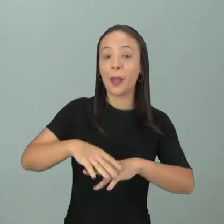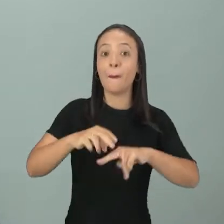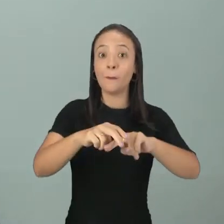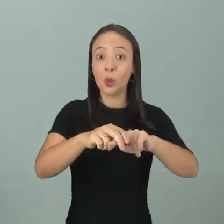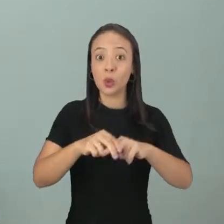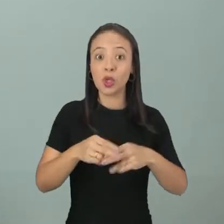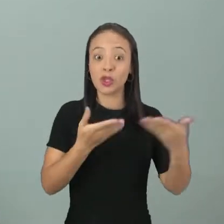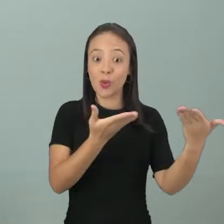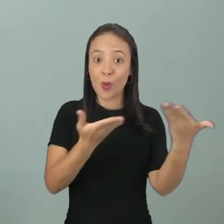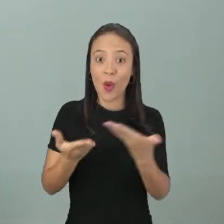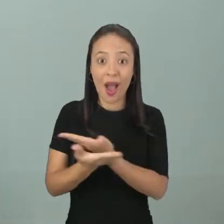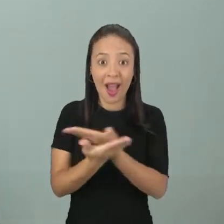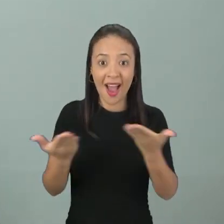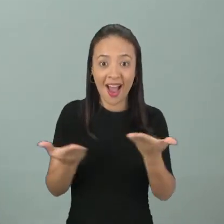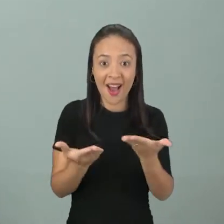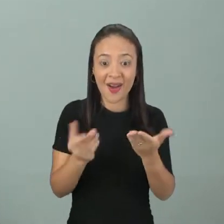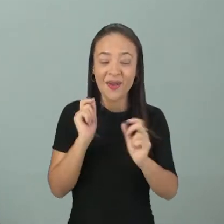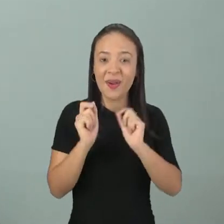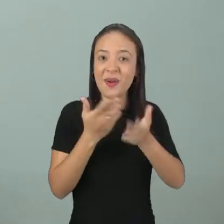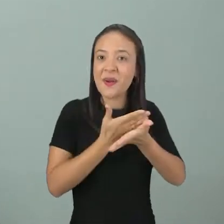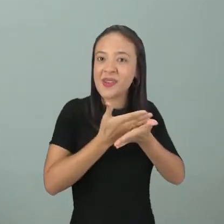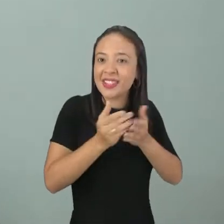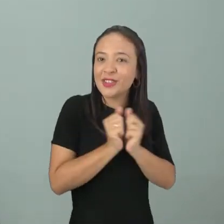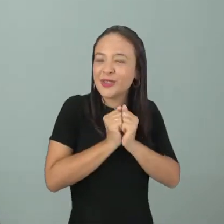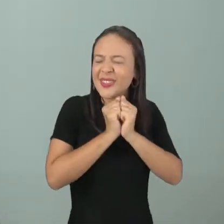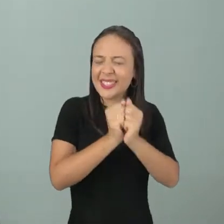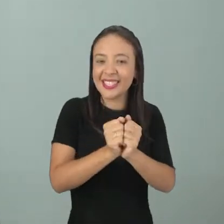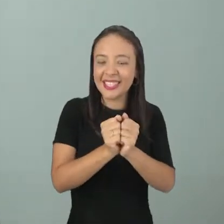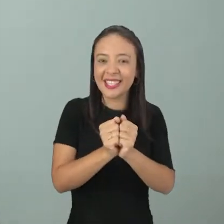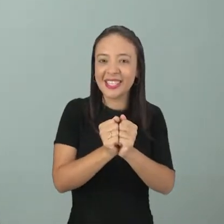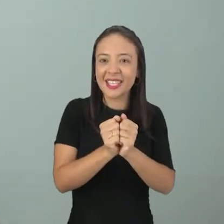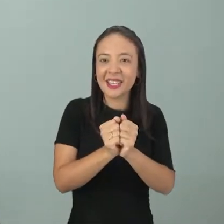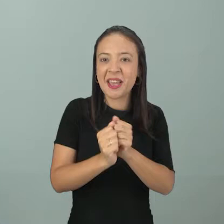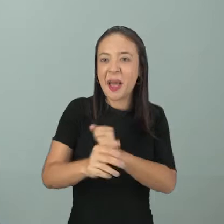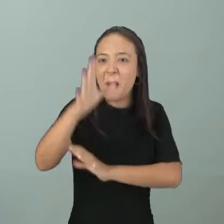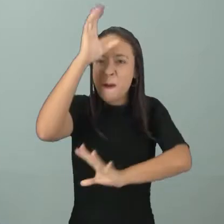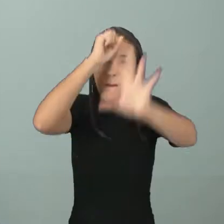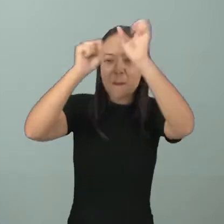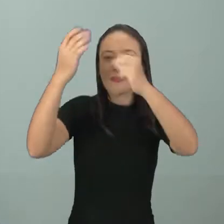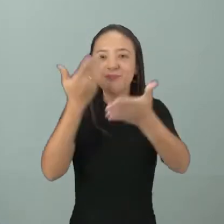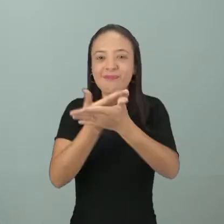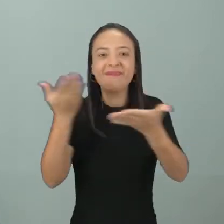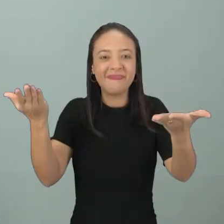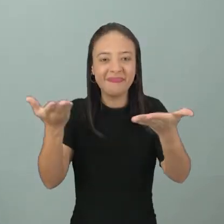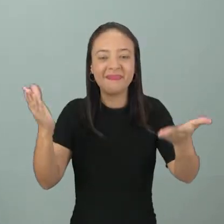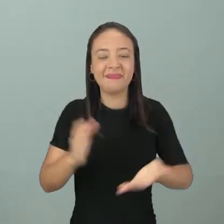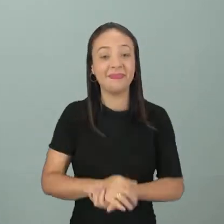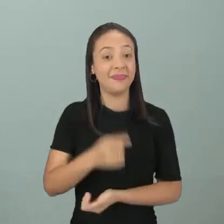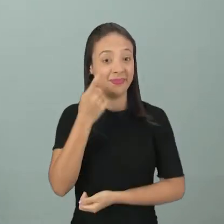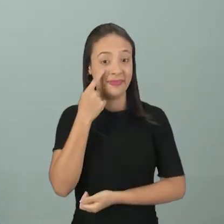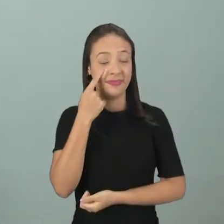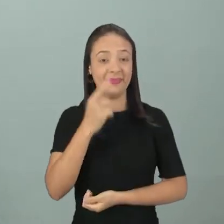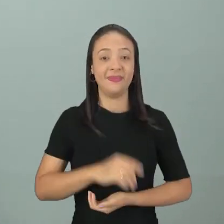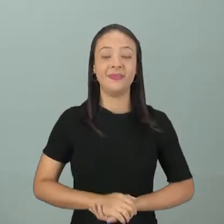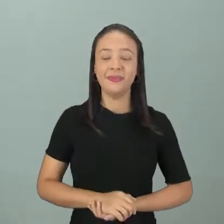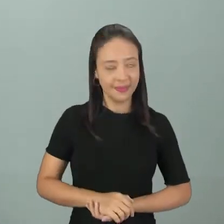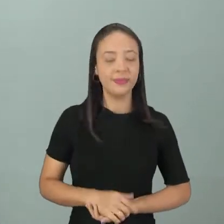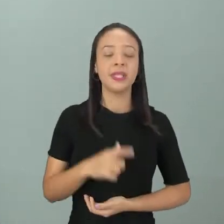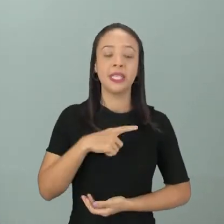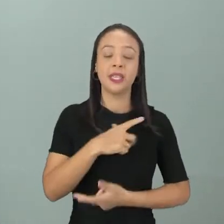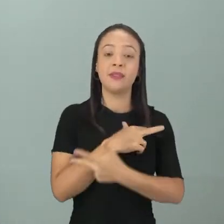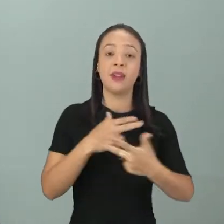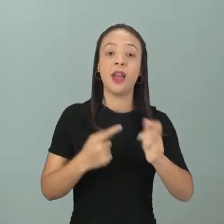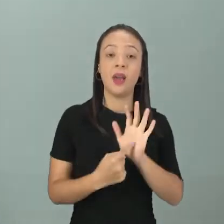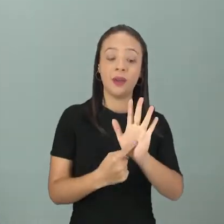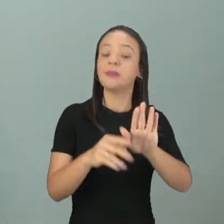te convidar a embarcar comigo juntos nessa aventura do aprendizado da aula de hoje. Olhem só, temos muitas